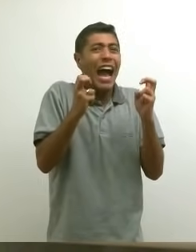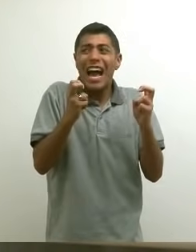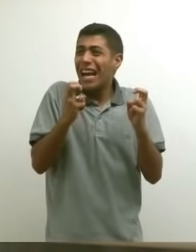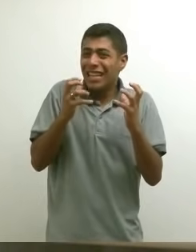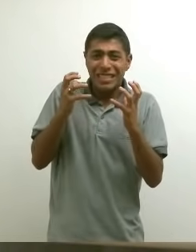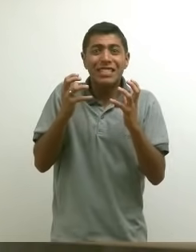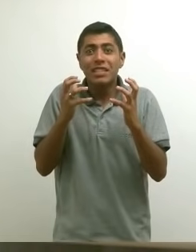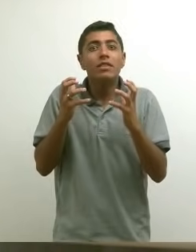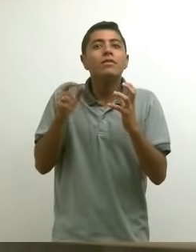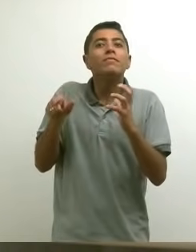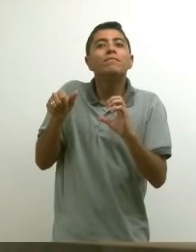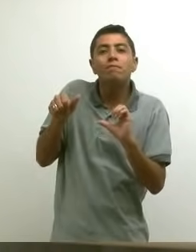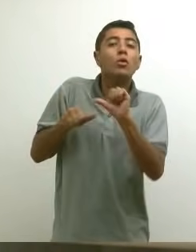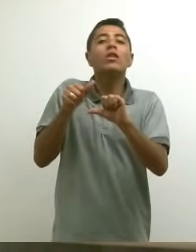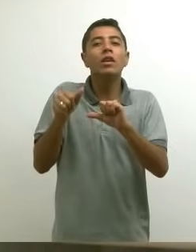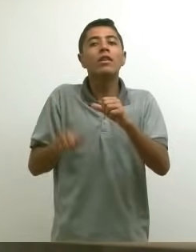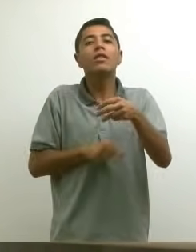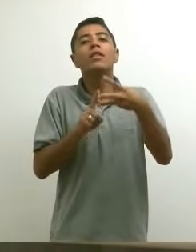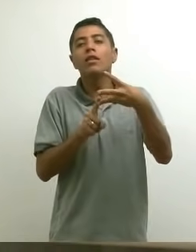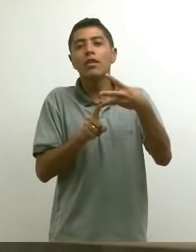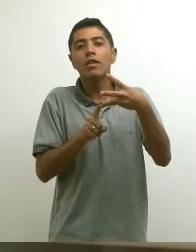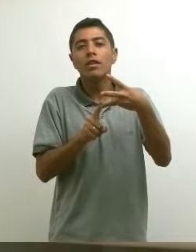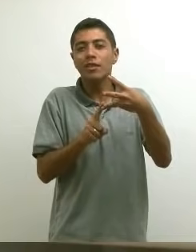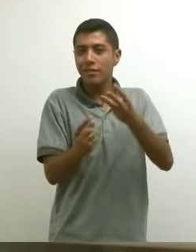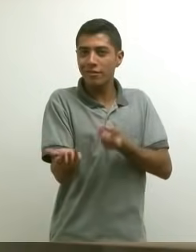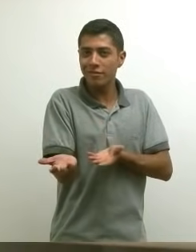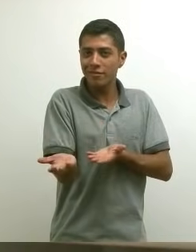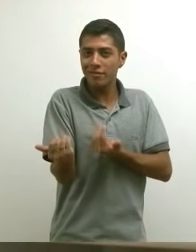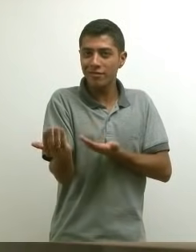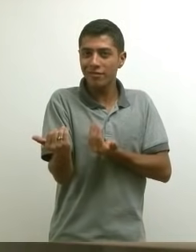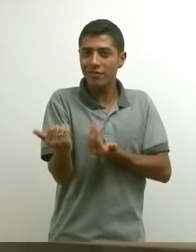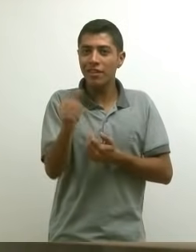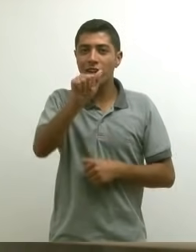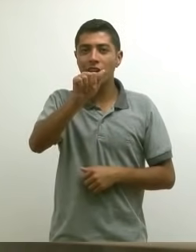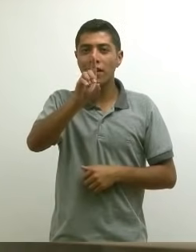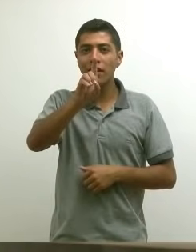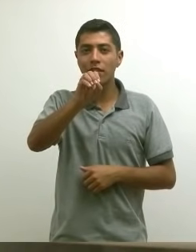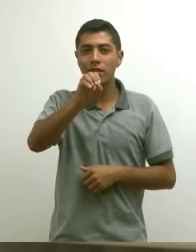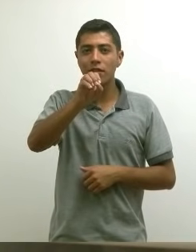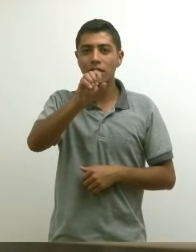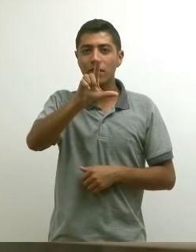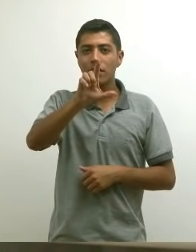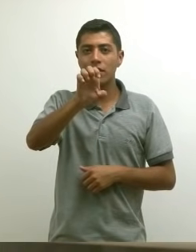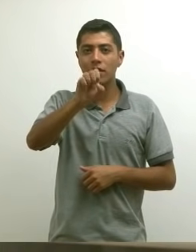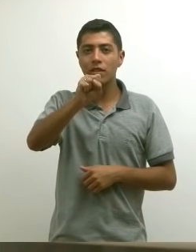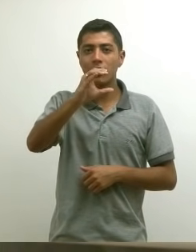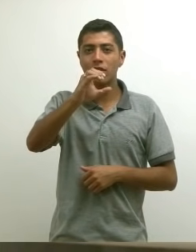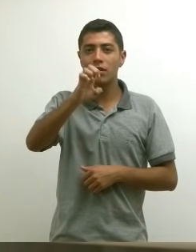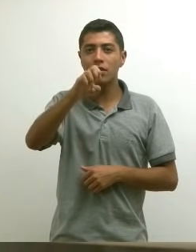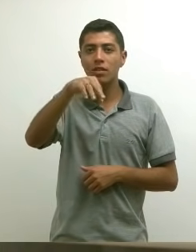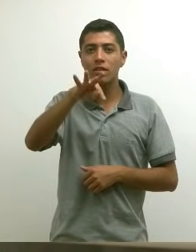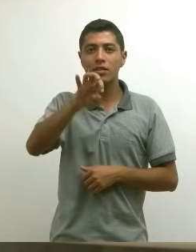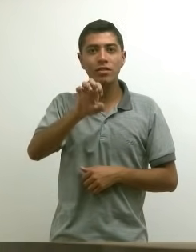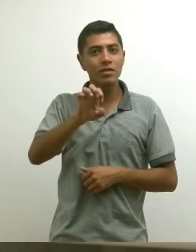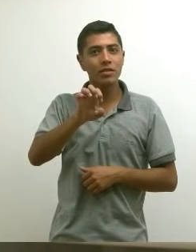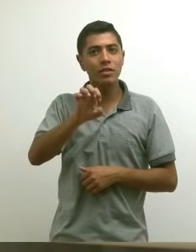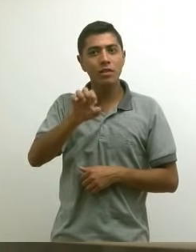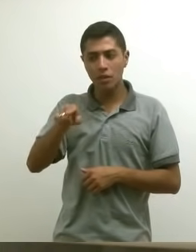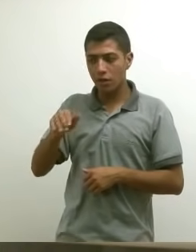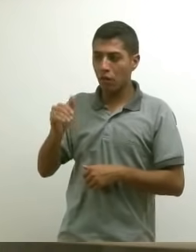o som dessa criança se assemelha a um pássaro anu preto que faz esse som